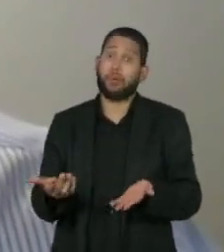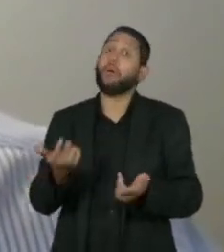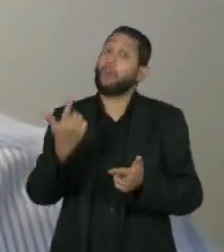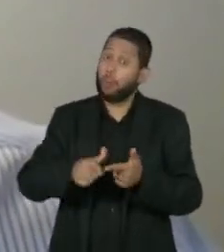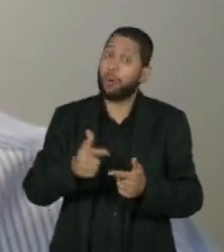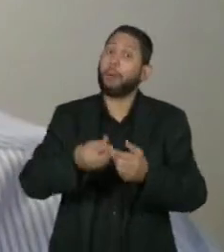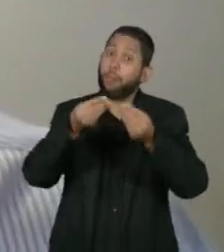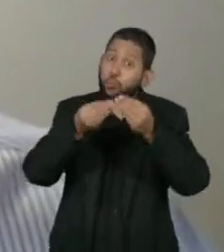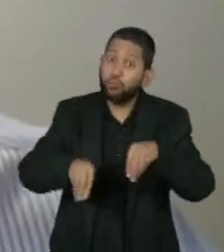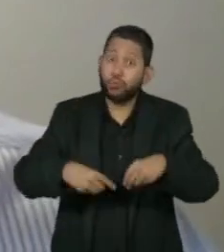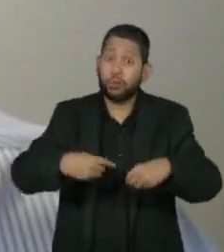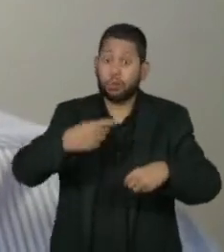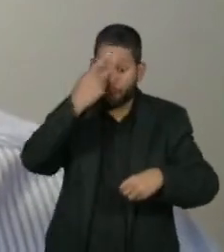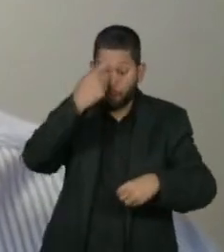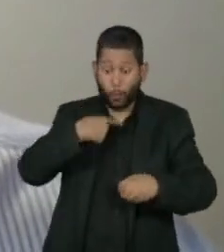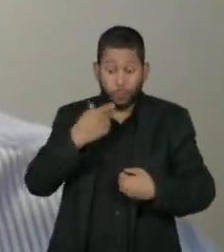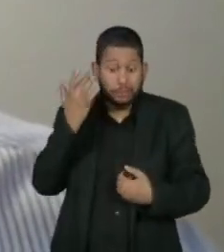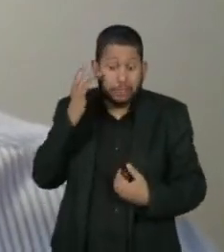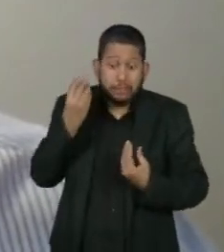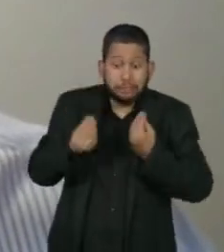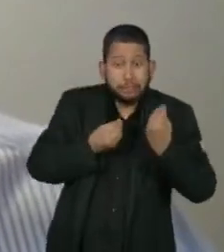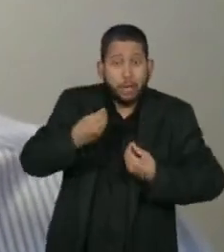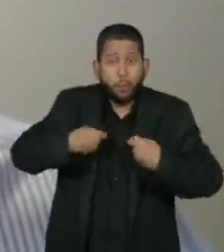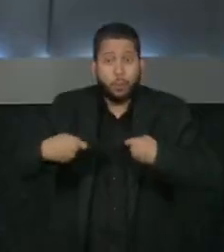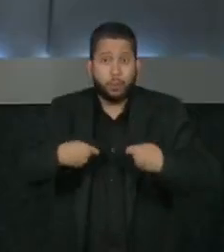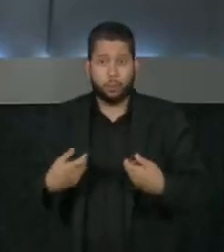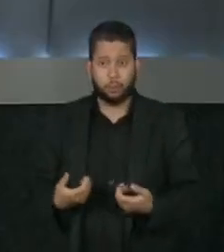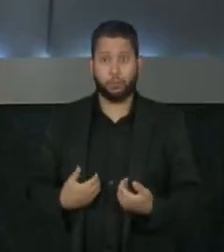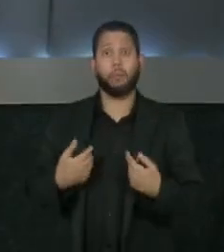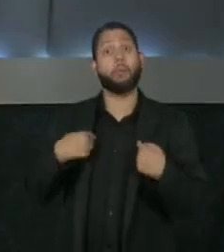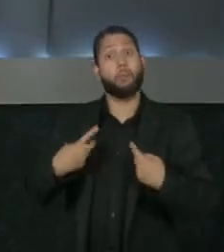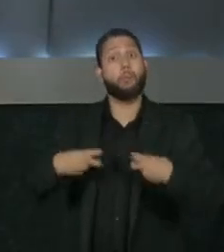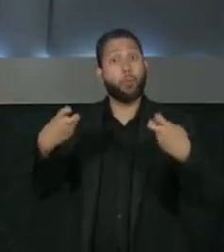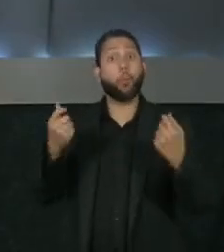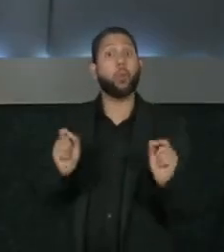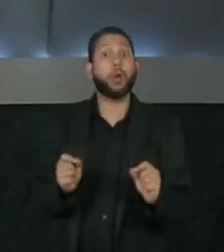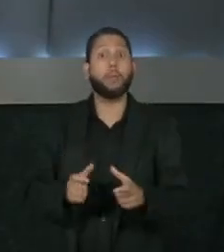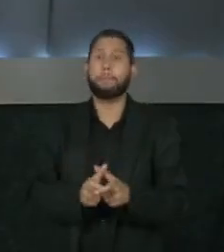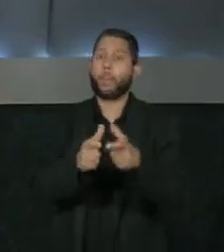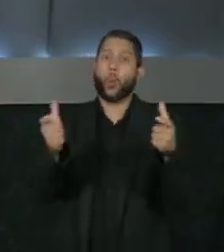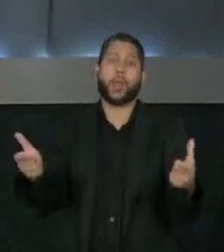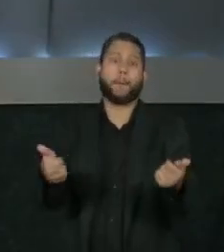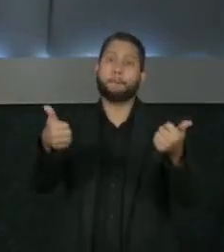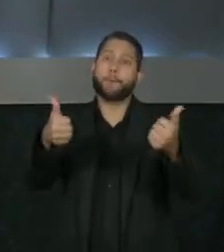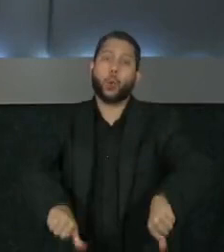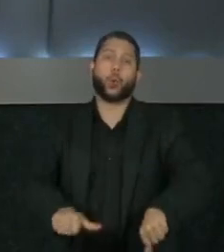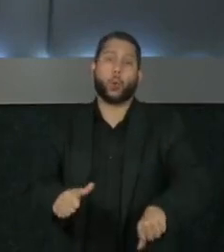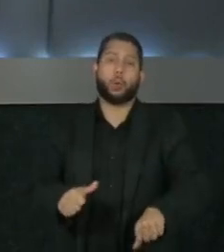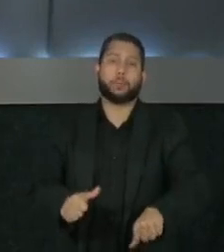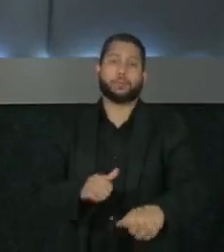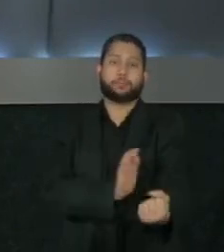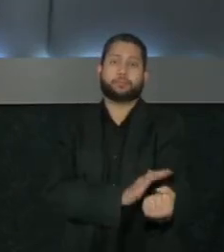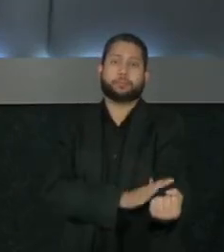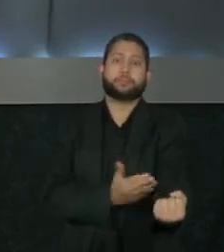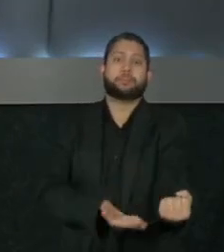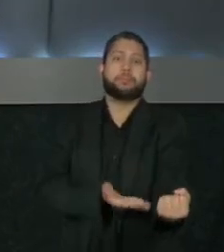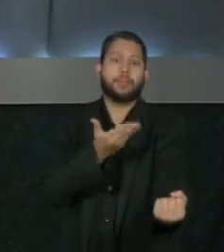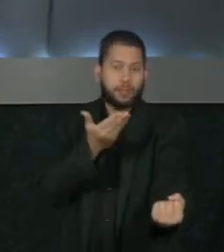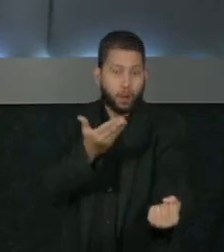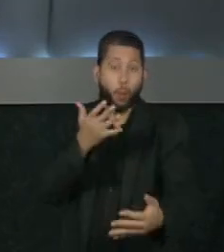grande no controle. A gente percebe hoje que pacientes tiveram piora no controle da sua pressão, inclusive com